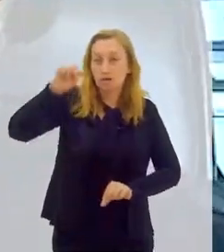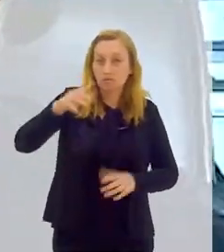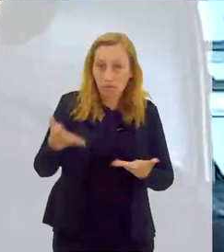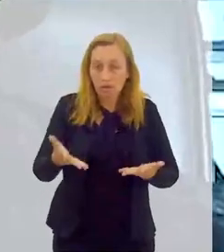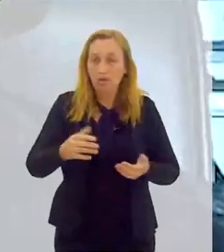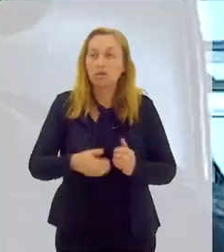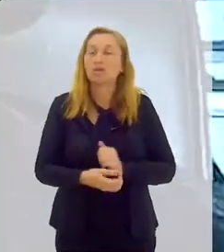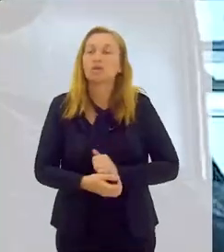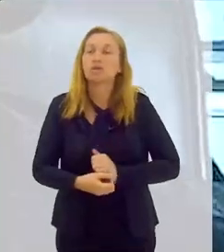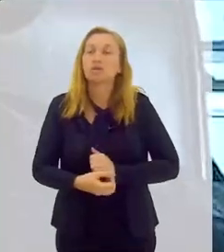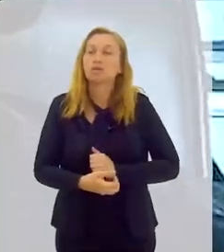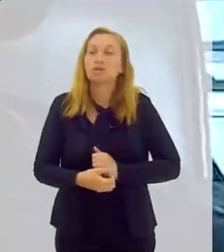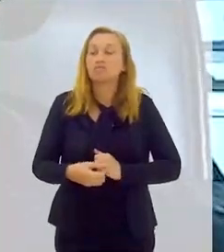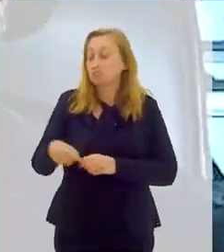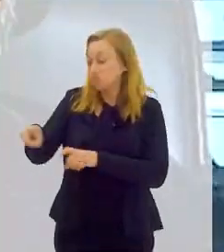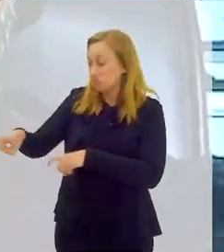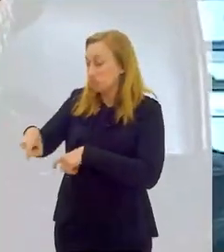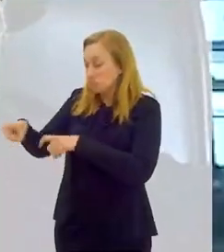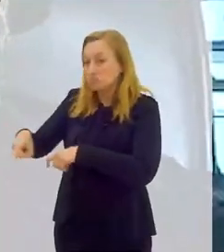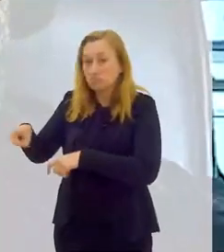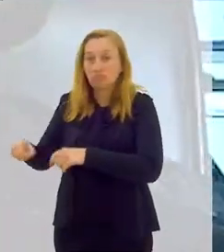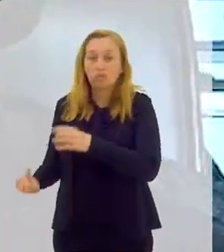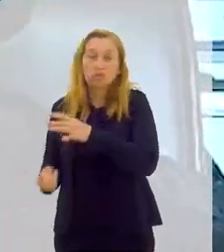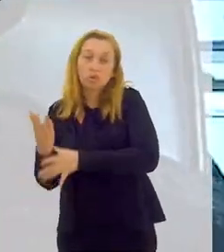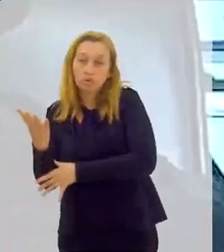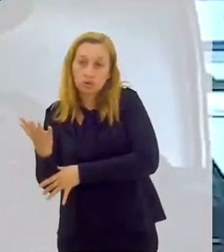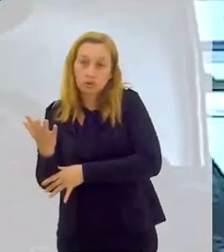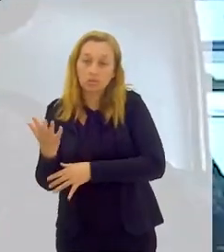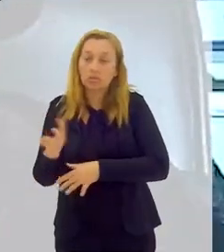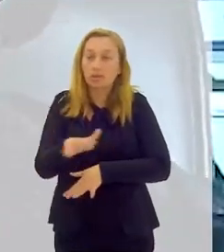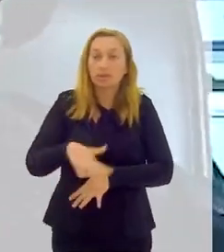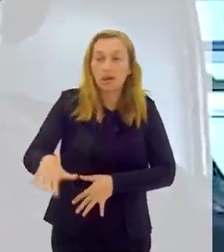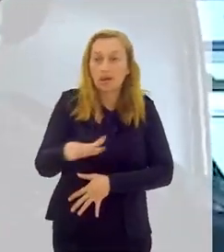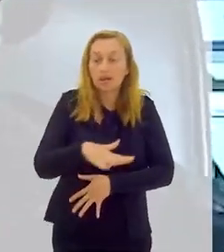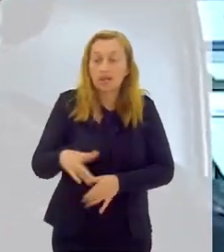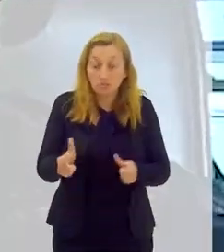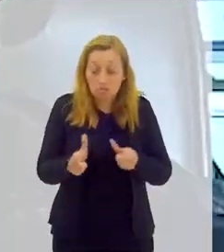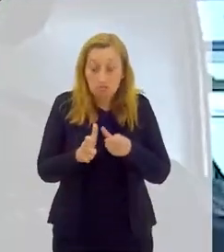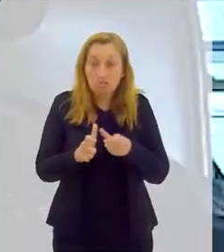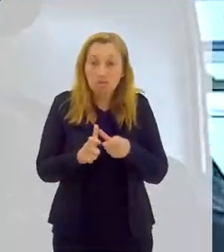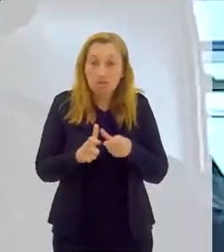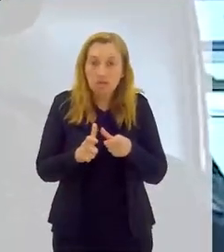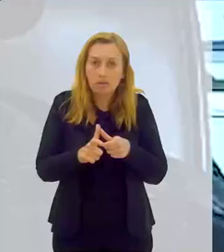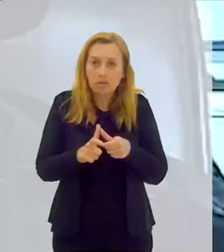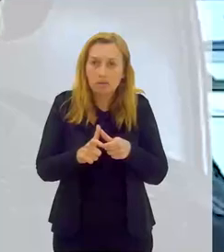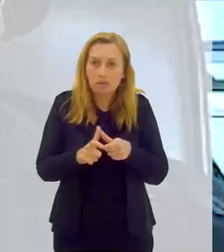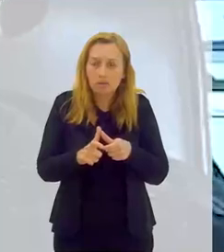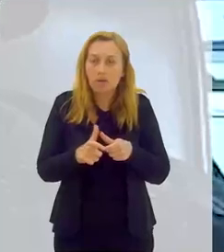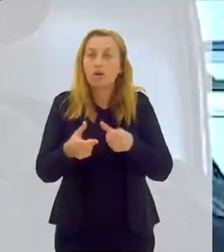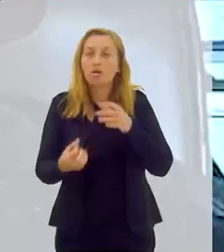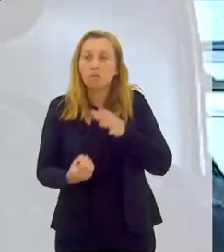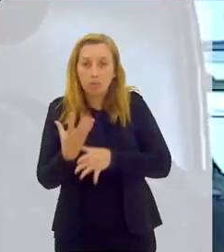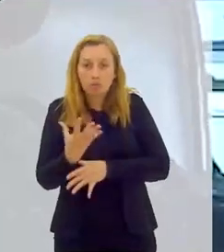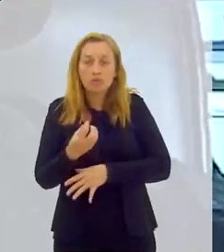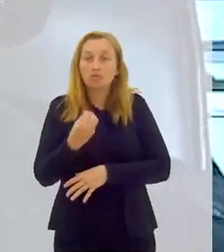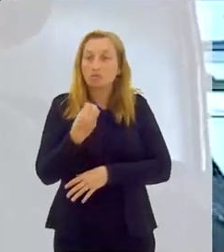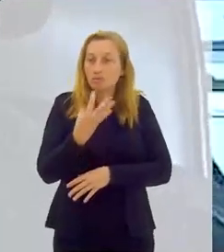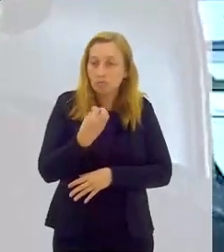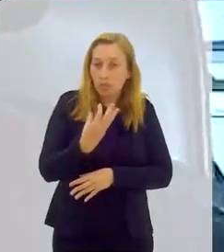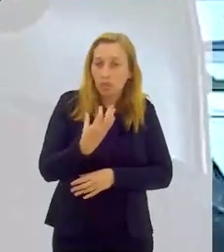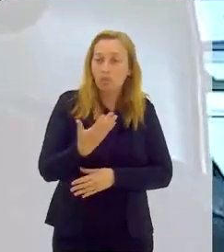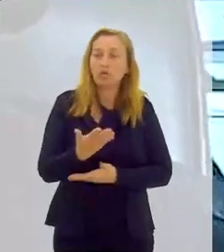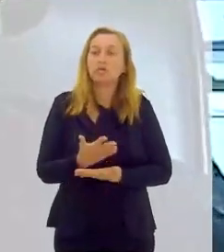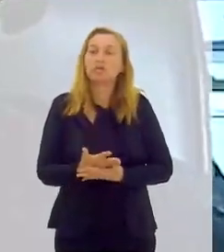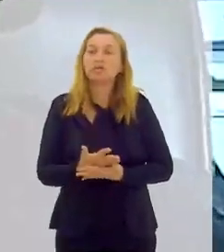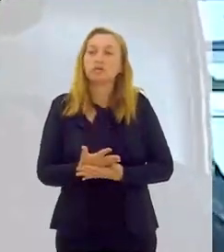temos um sistema dentro da agricultura de produção de diferentes cultivos em áreas pequenas, que dá uma produção, já depois